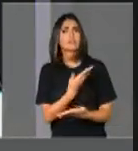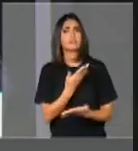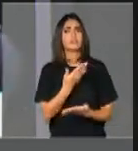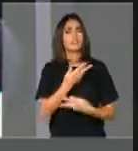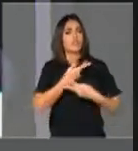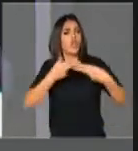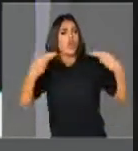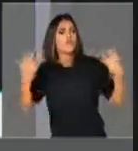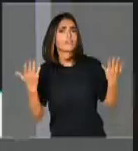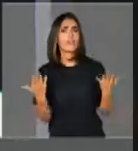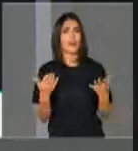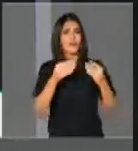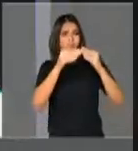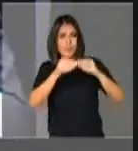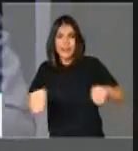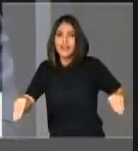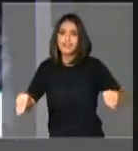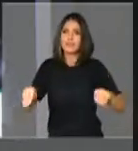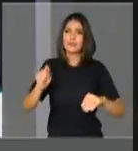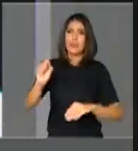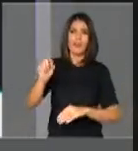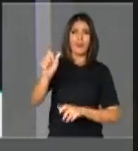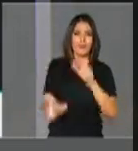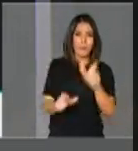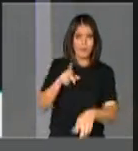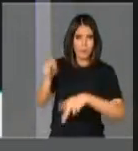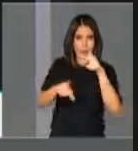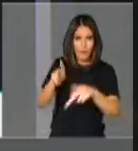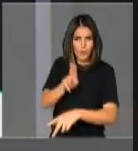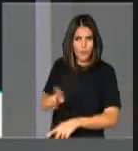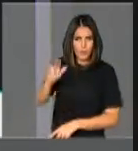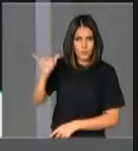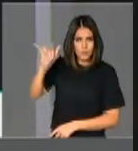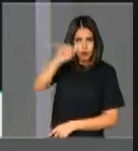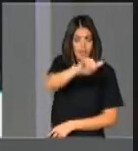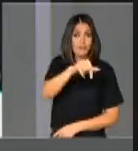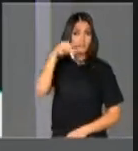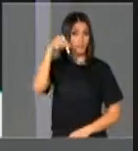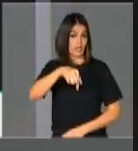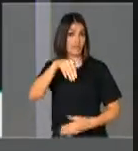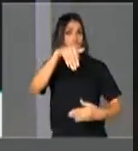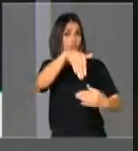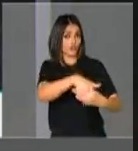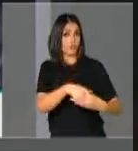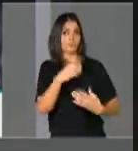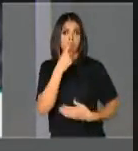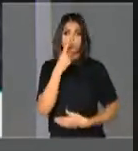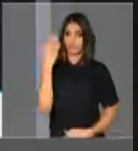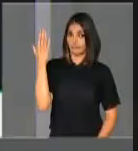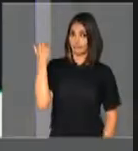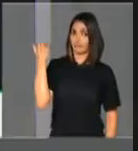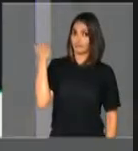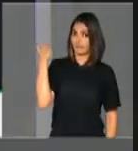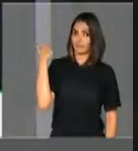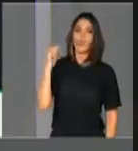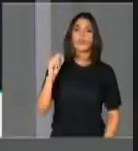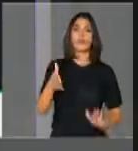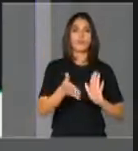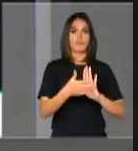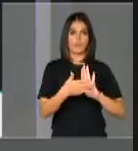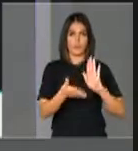novidade para prejudicar o usuário. Votamos aqui nesta casa recentemente